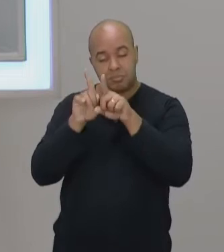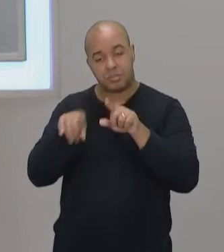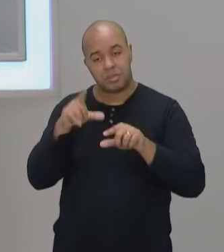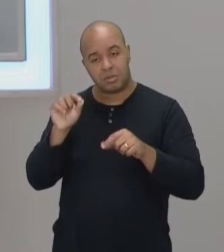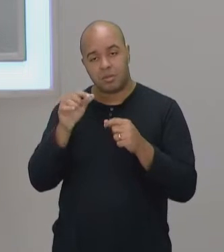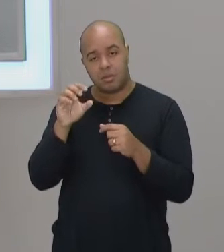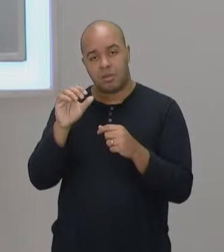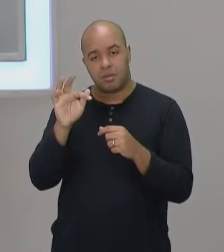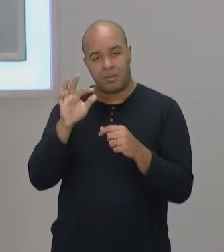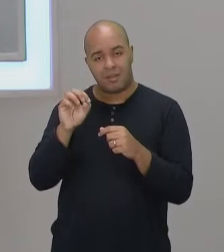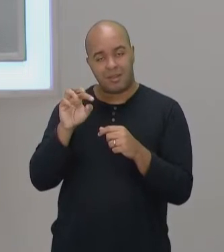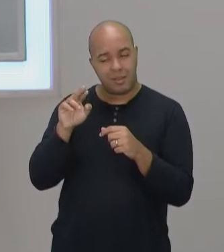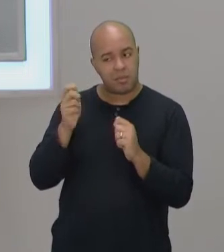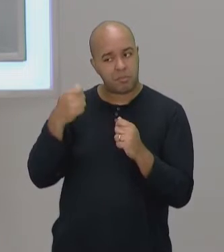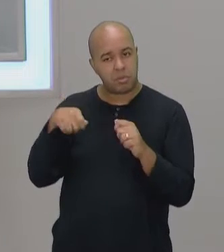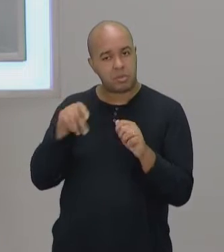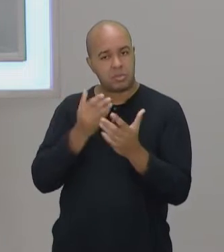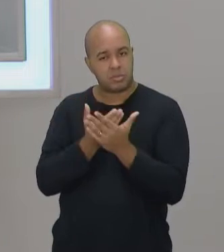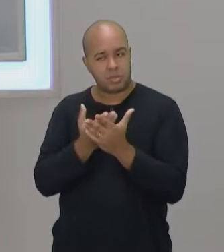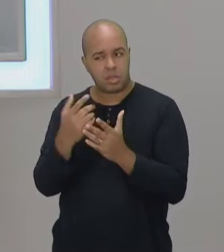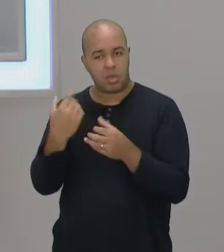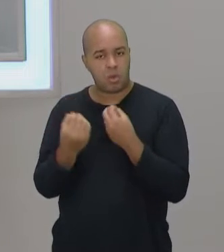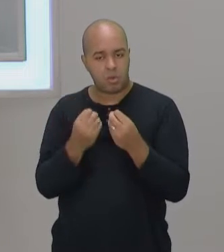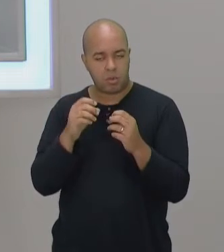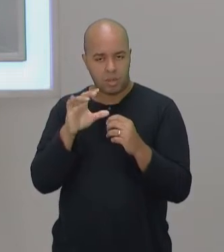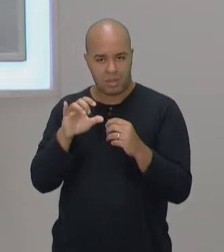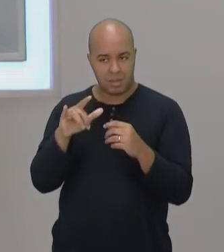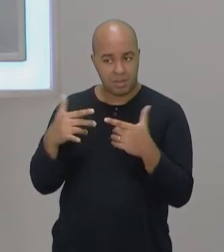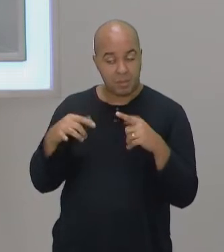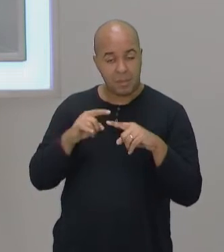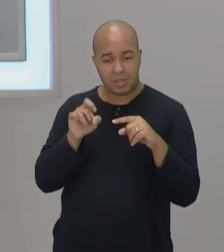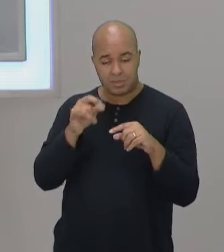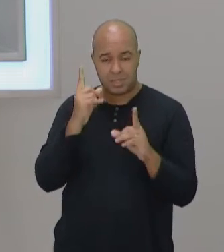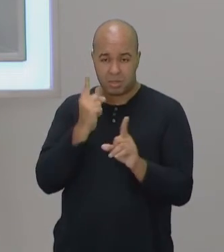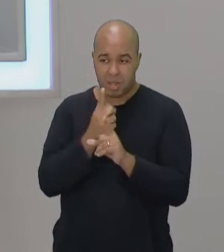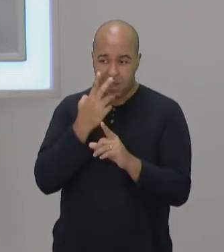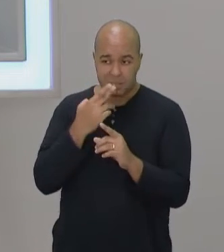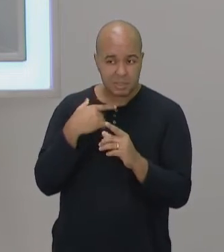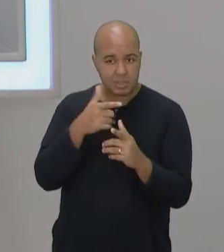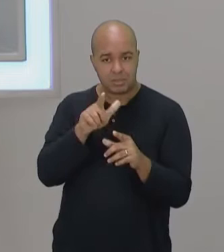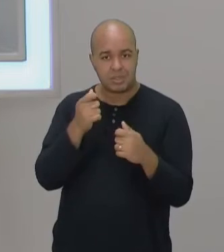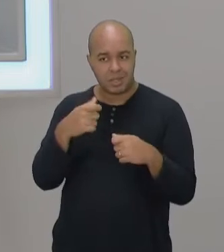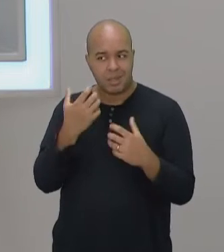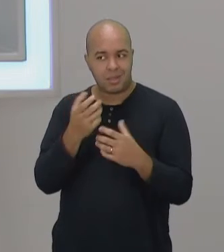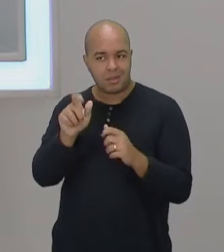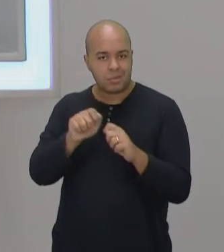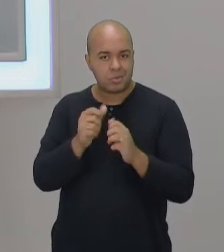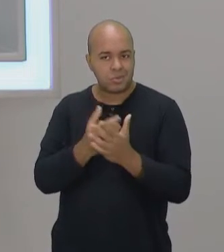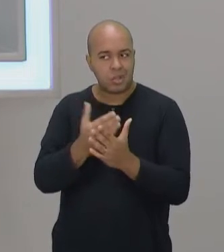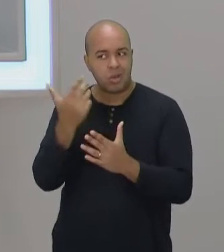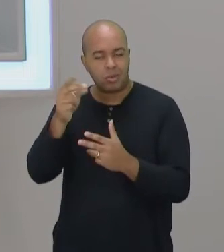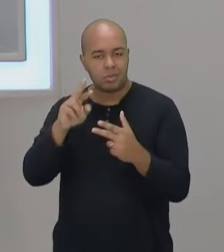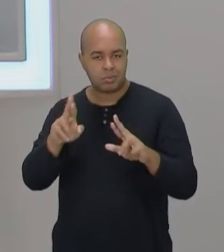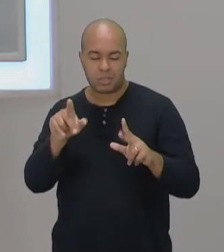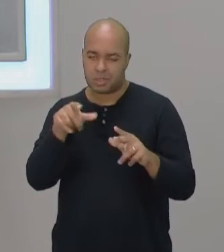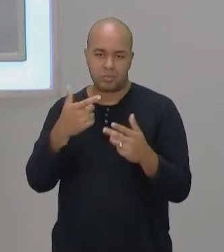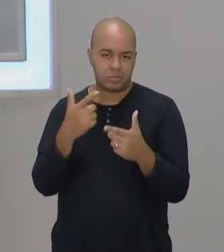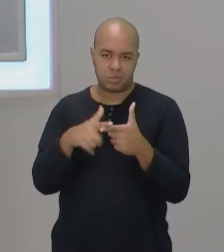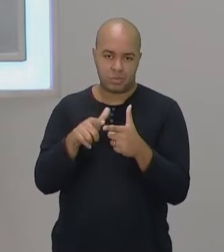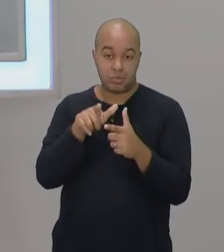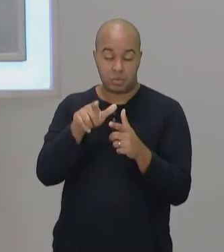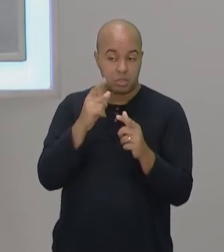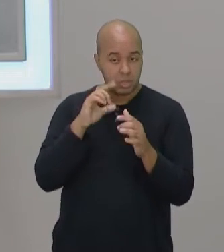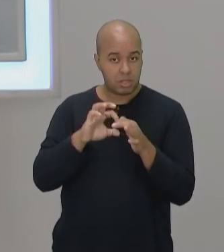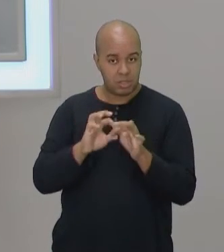o ferro aí para a gente estudar como elemento. Mas se você achar que você quer estudar outro elemento químico, não tem problema,